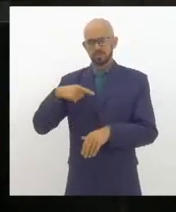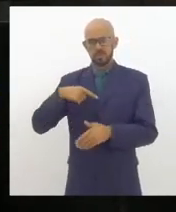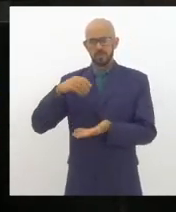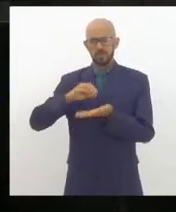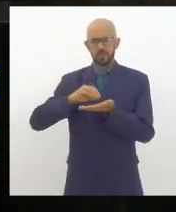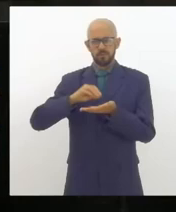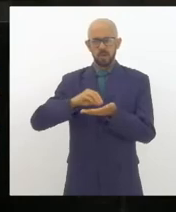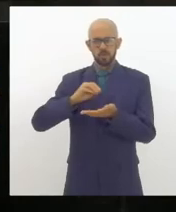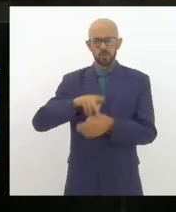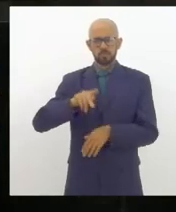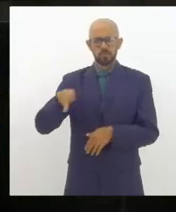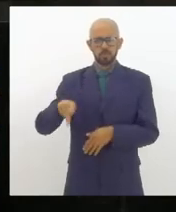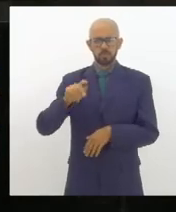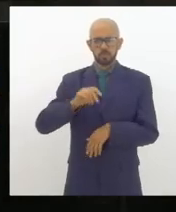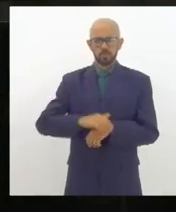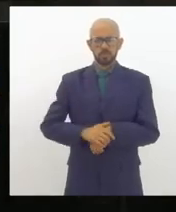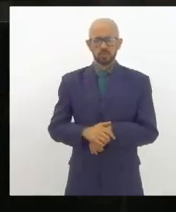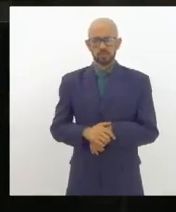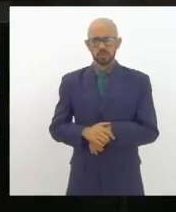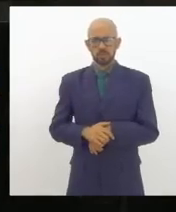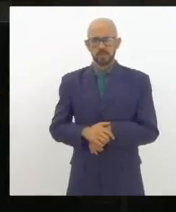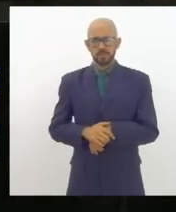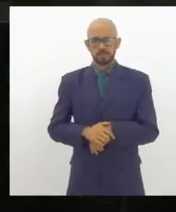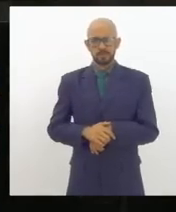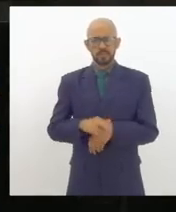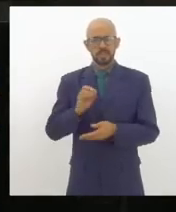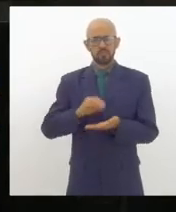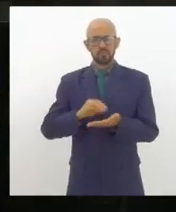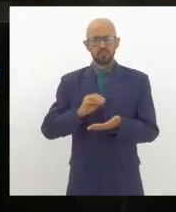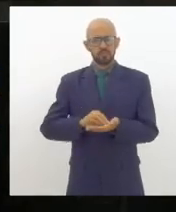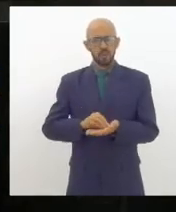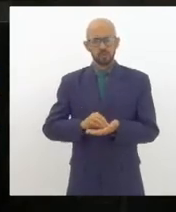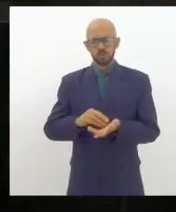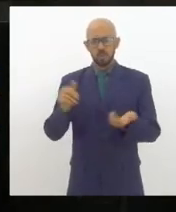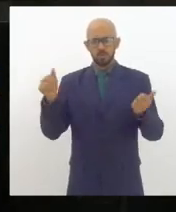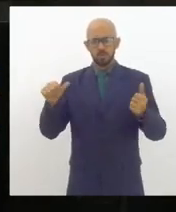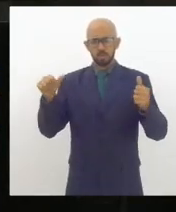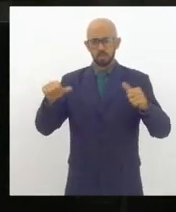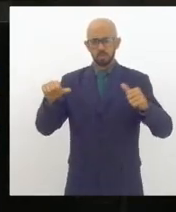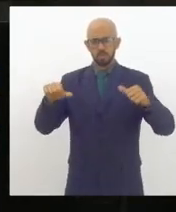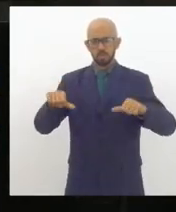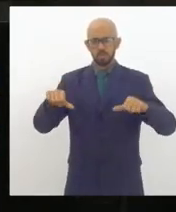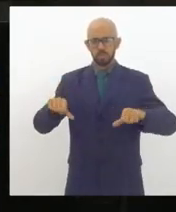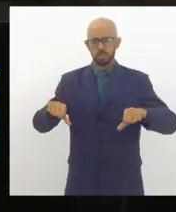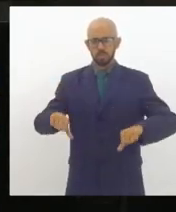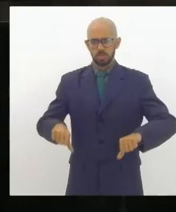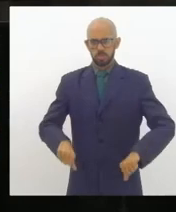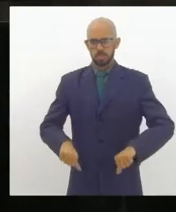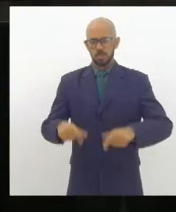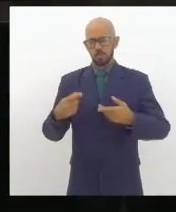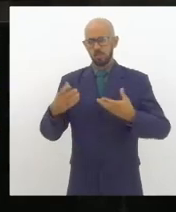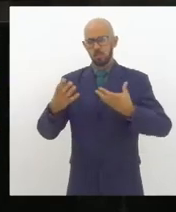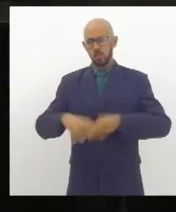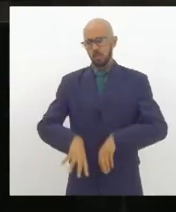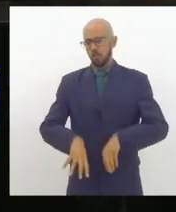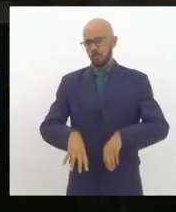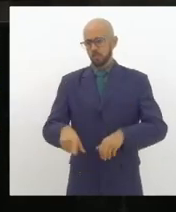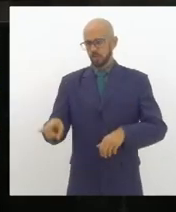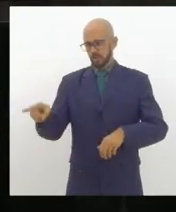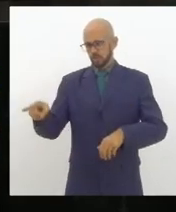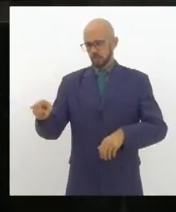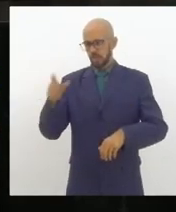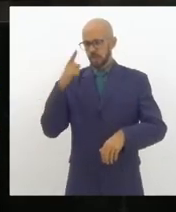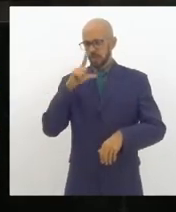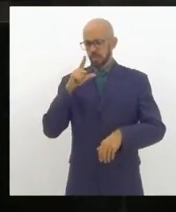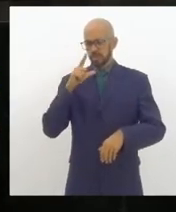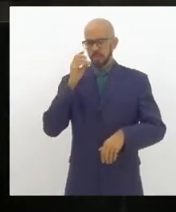de professores. Esse déficit já se acentua. O concurso público que a senhora quis promover, por